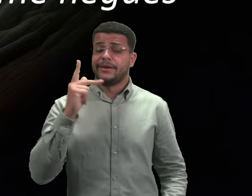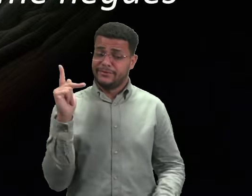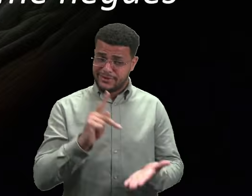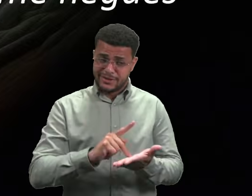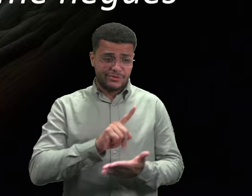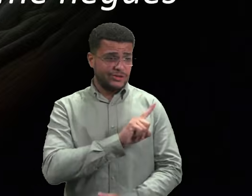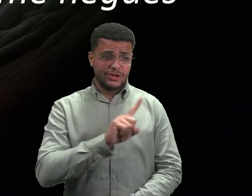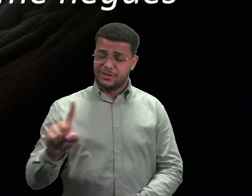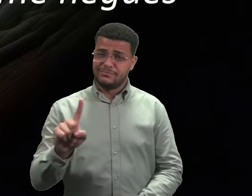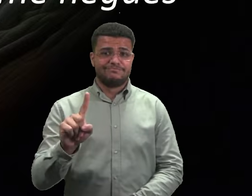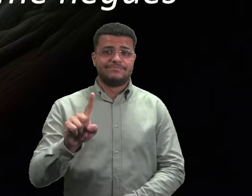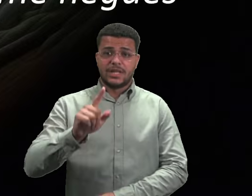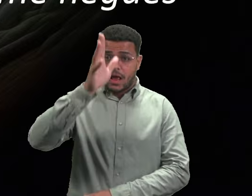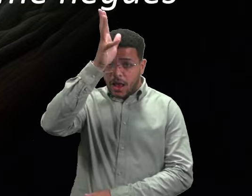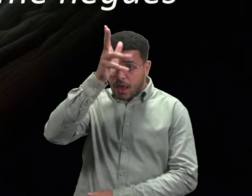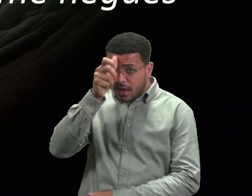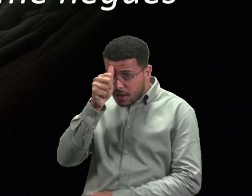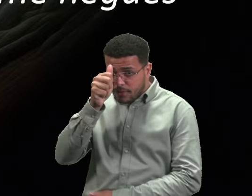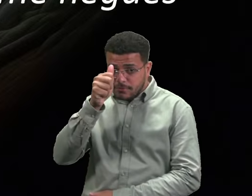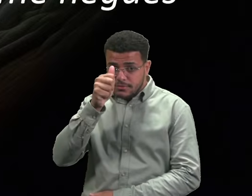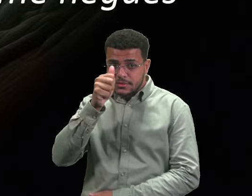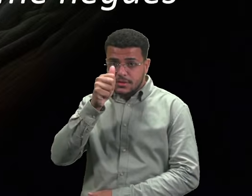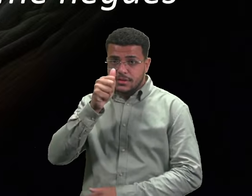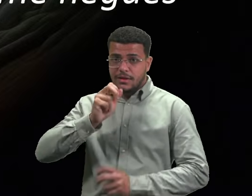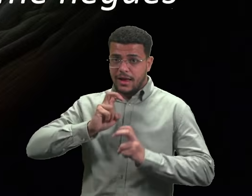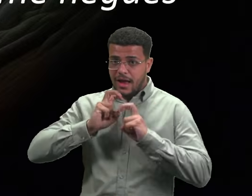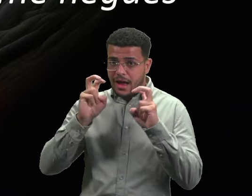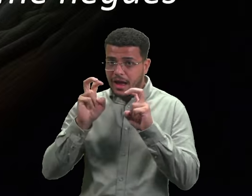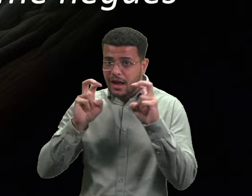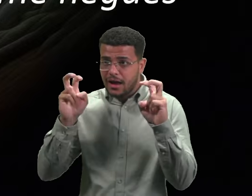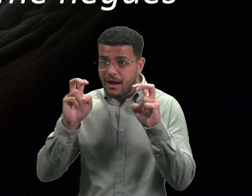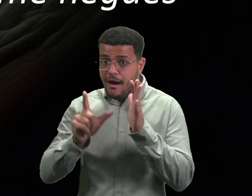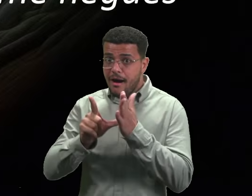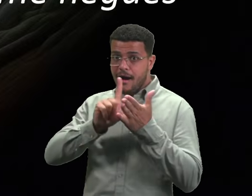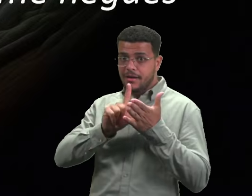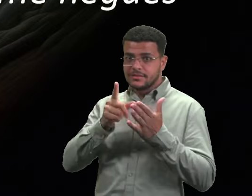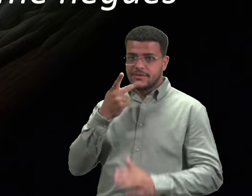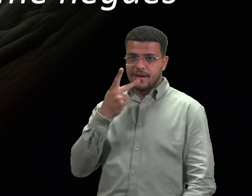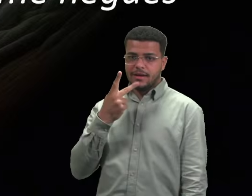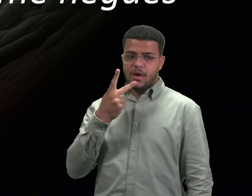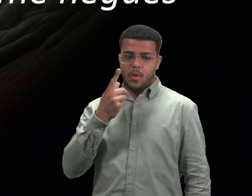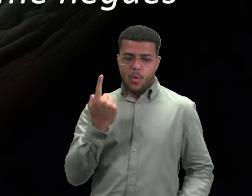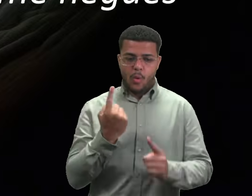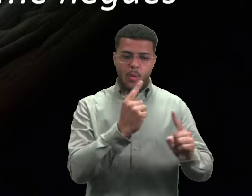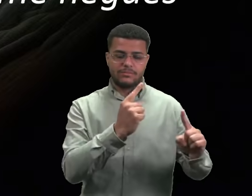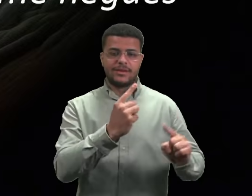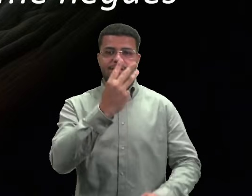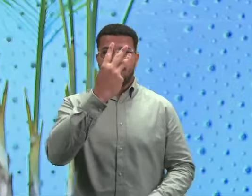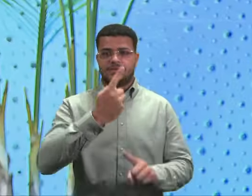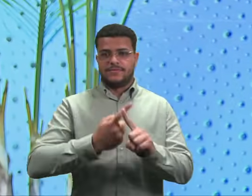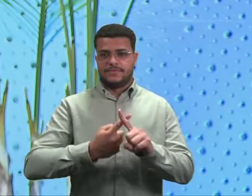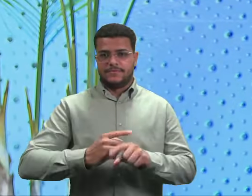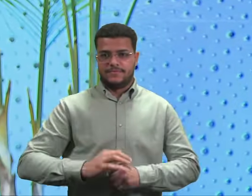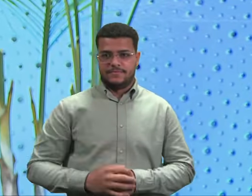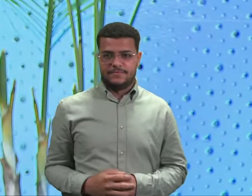jamais cantará o galo antes que me negues o quê? Três vezes. Bom,